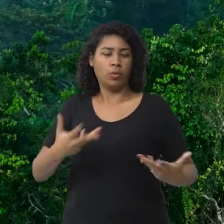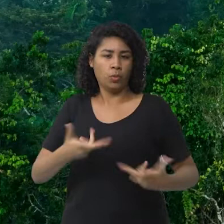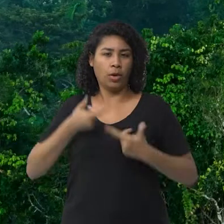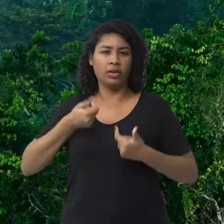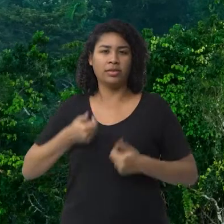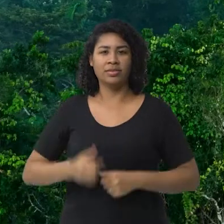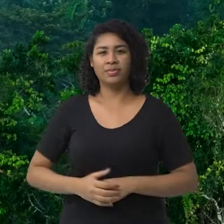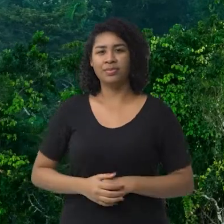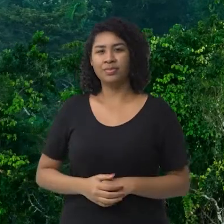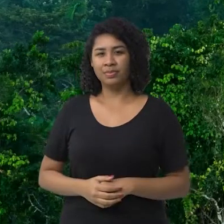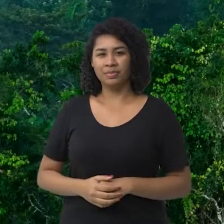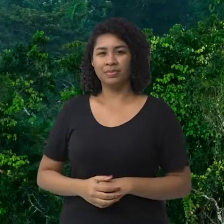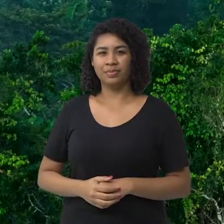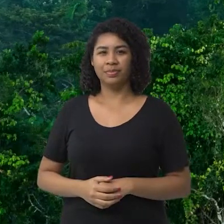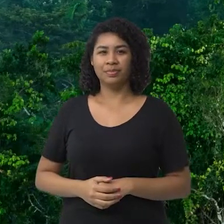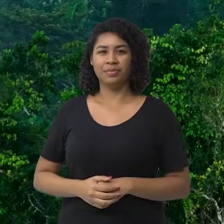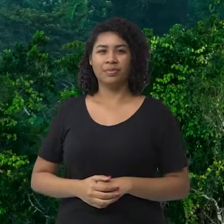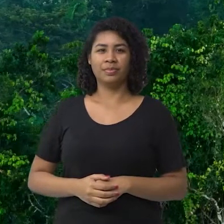vida.